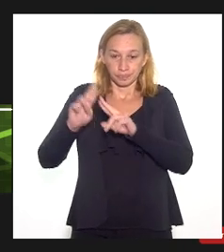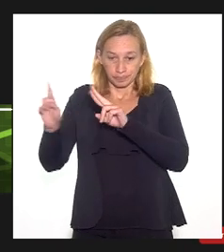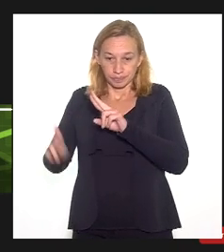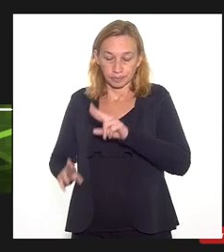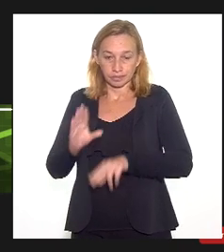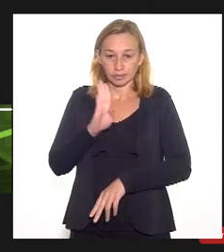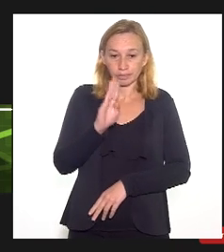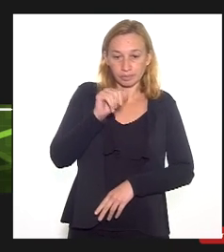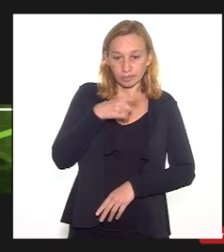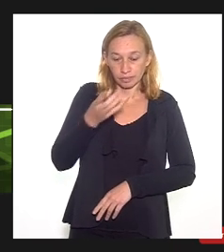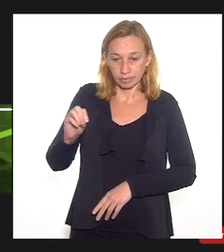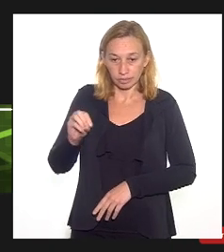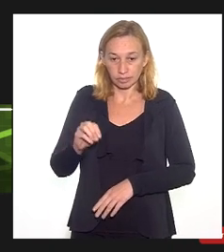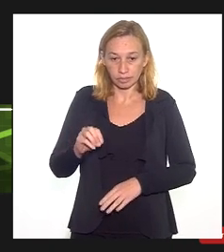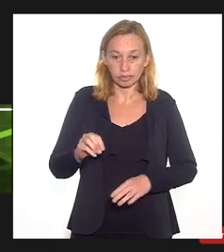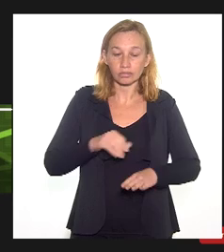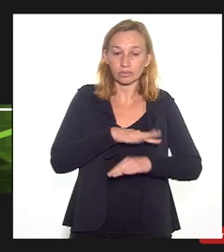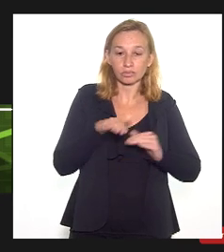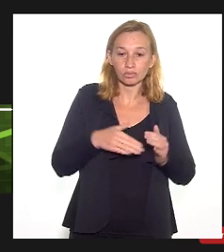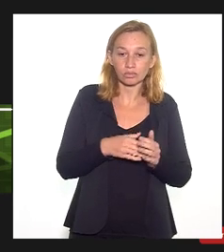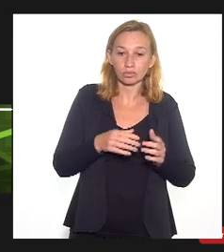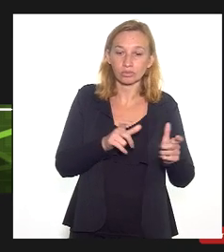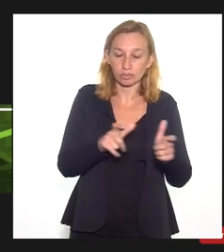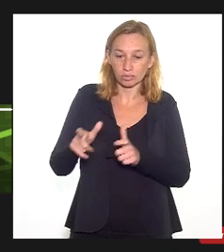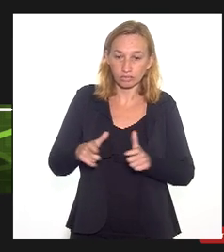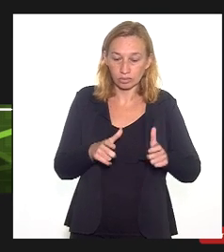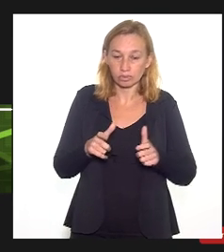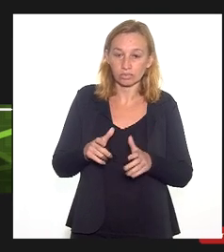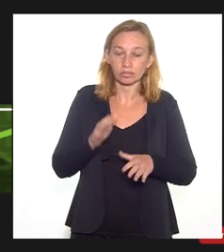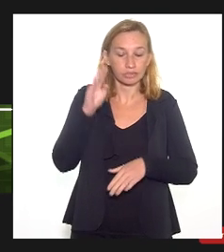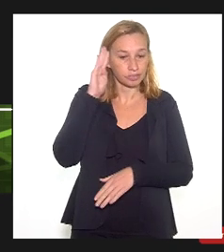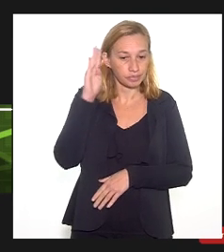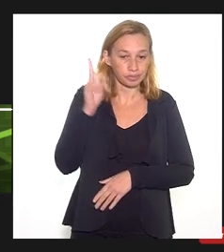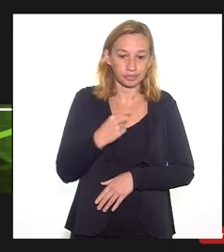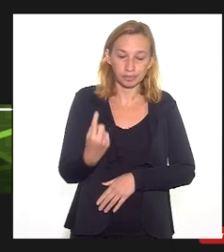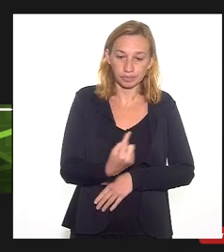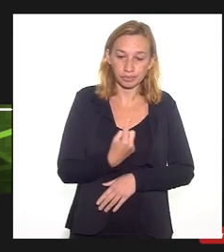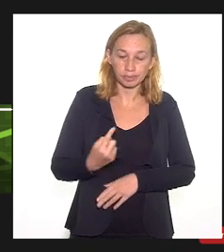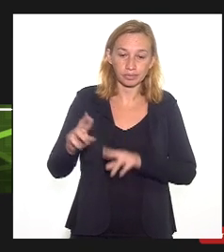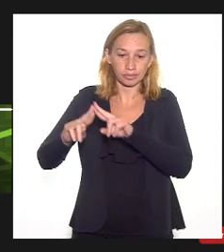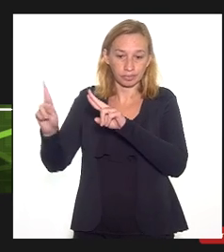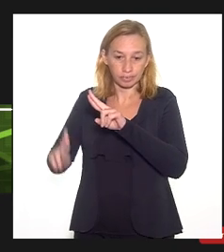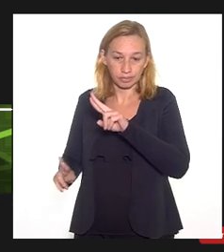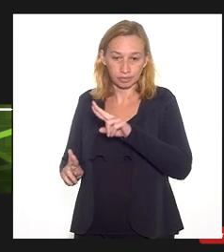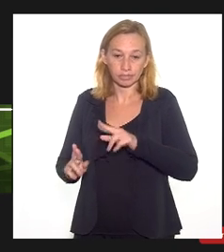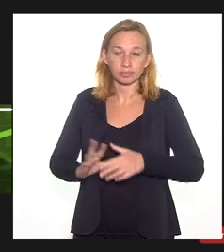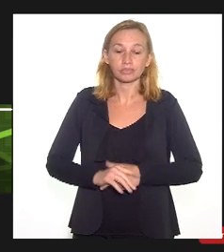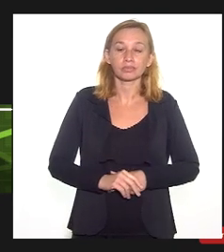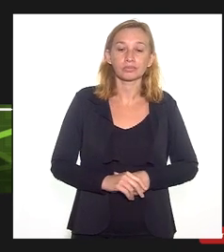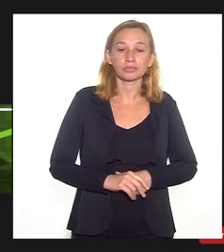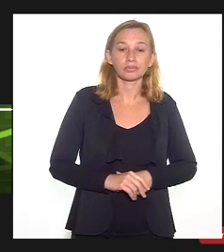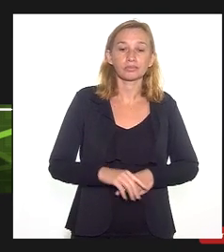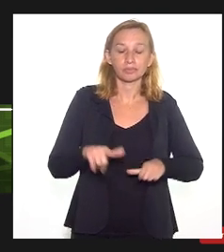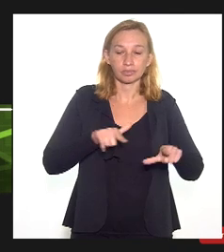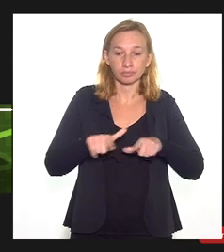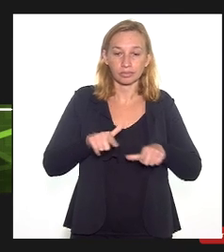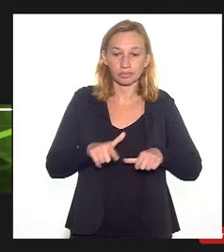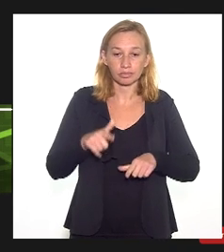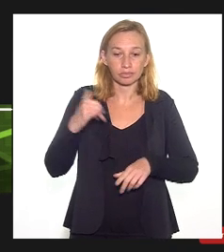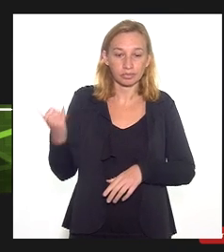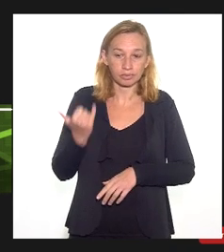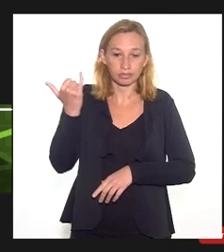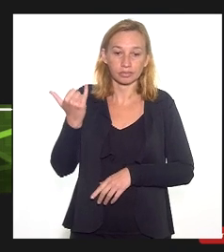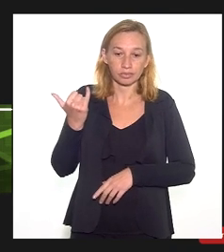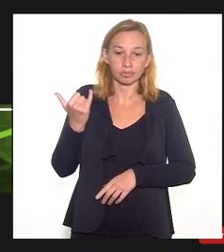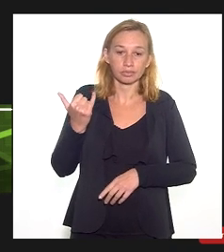capital enfim todos esses pontos para nós na assistência estudantil são fundamentais a UERJ tem uma função fundamental em lidar com isso